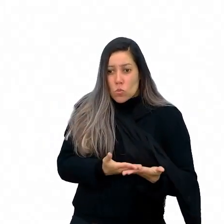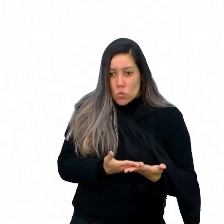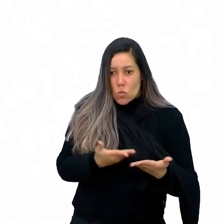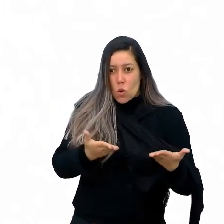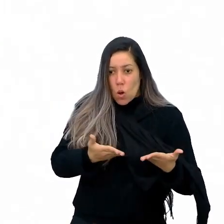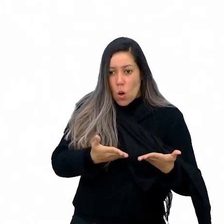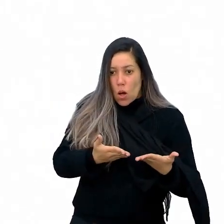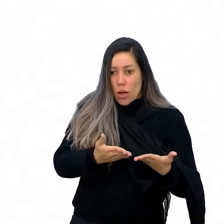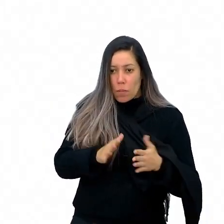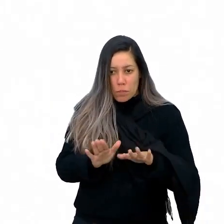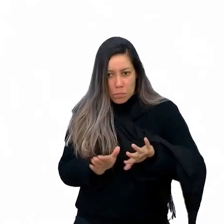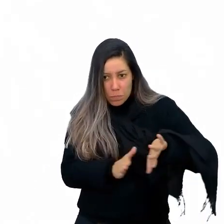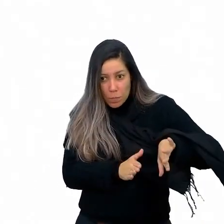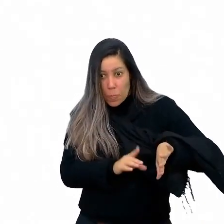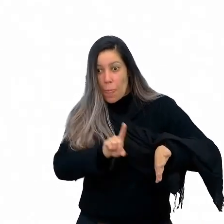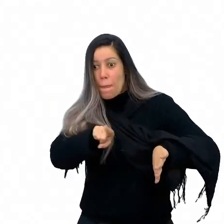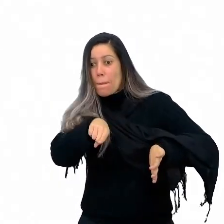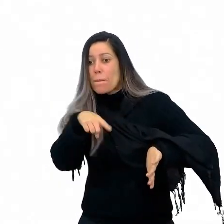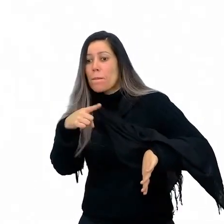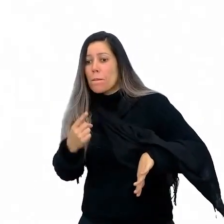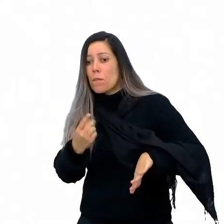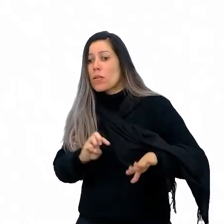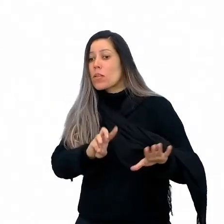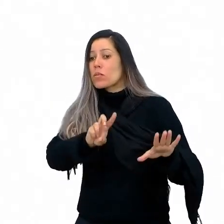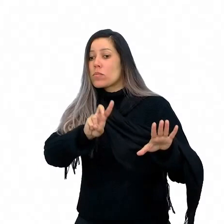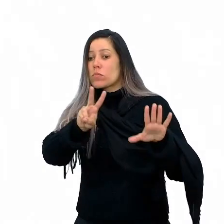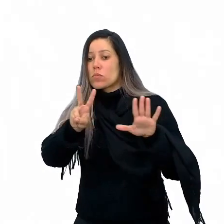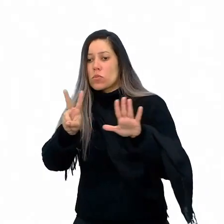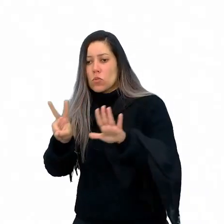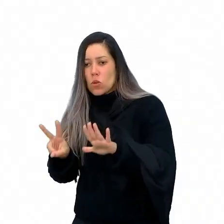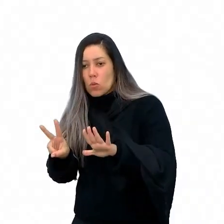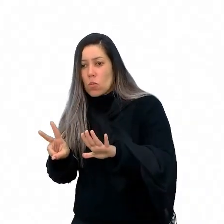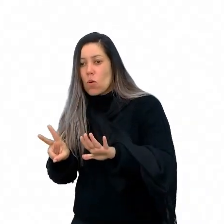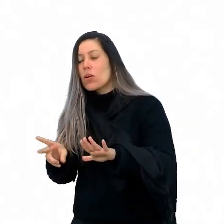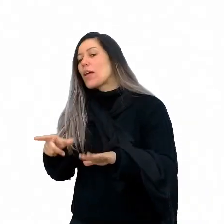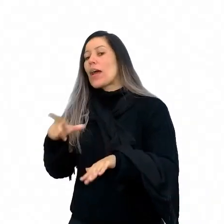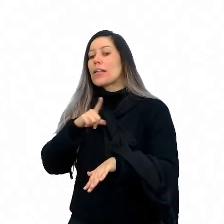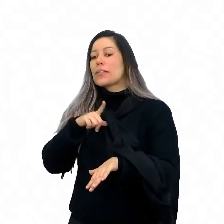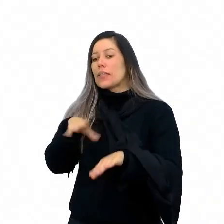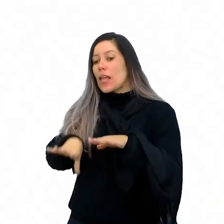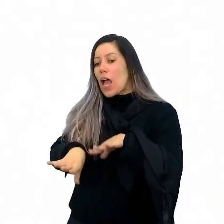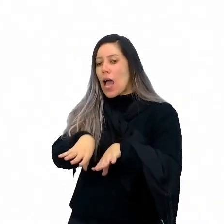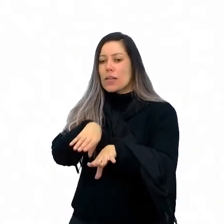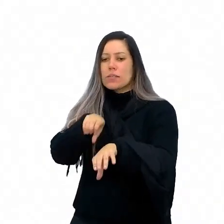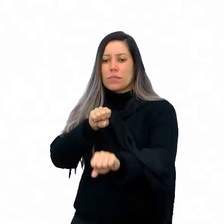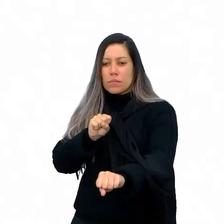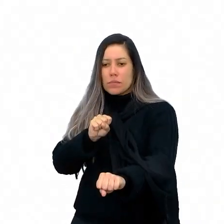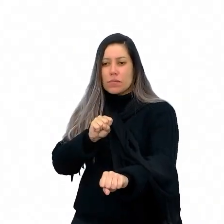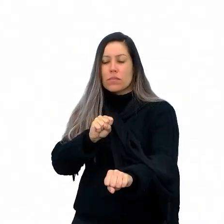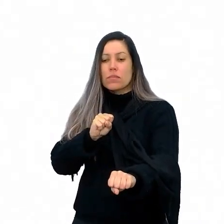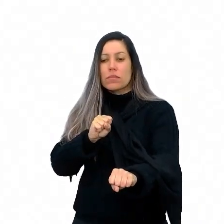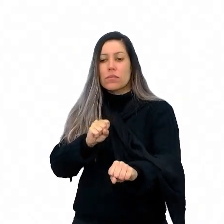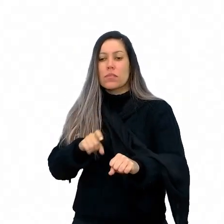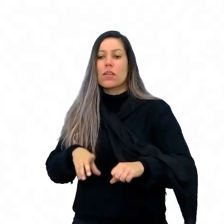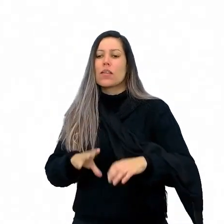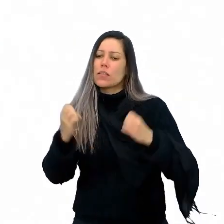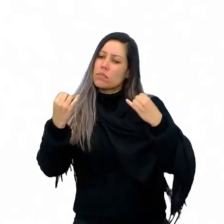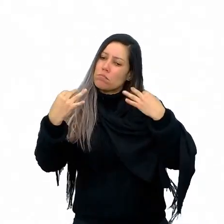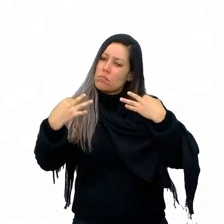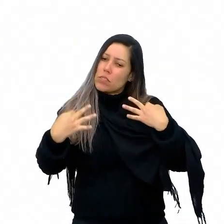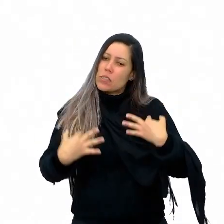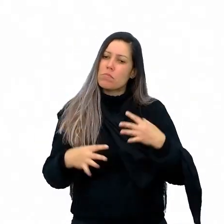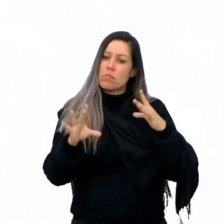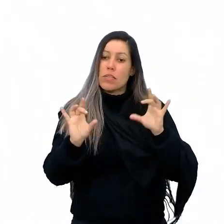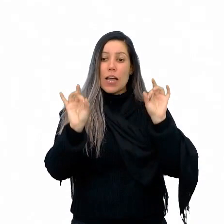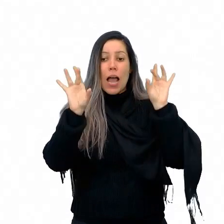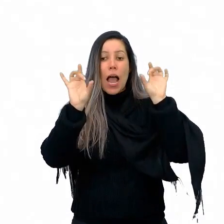vocês, então, terão acesso à transmissão, à formação de ano série, aquela que vai falar de forma mais específica,